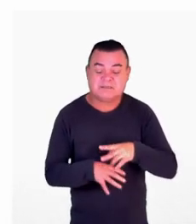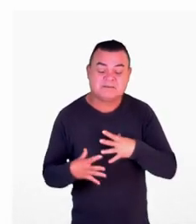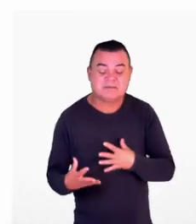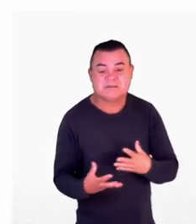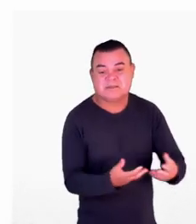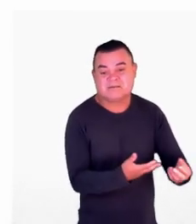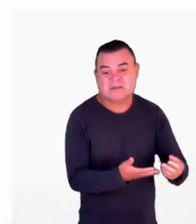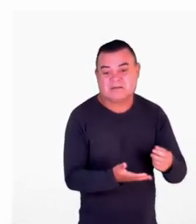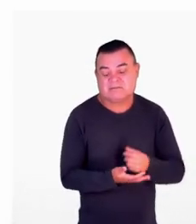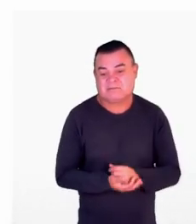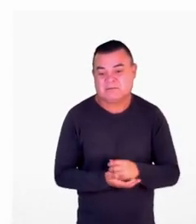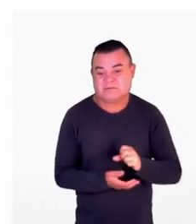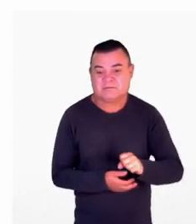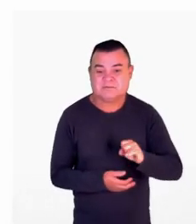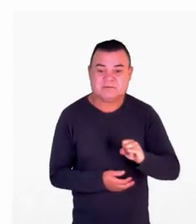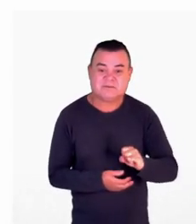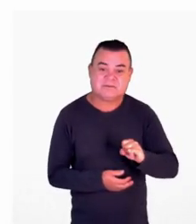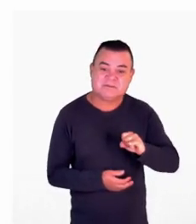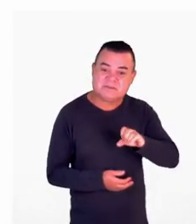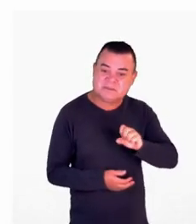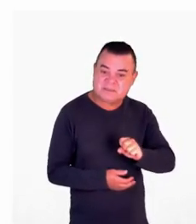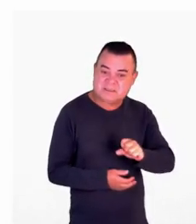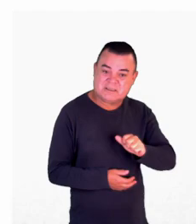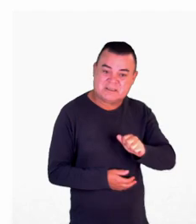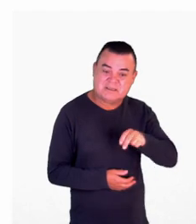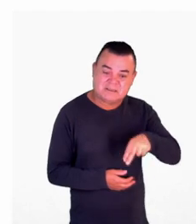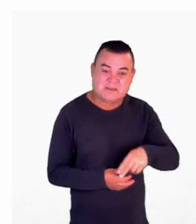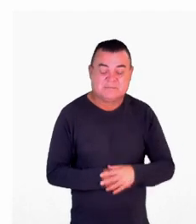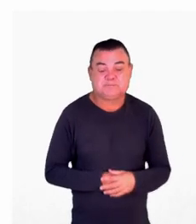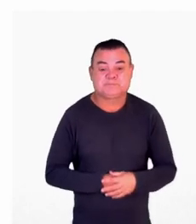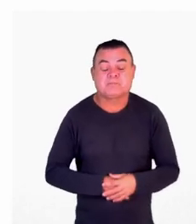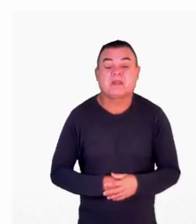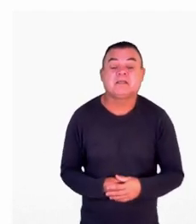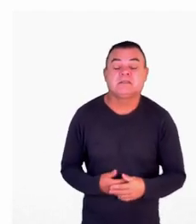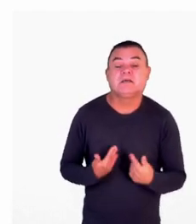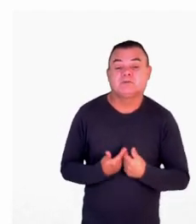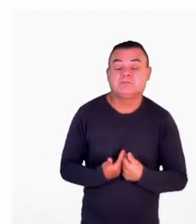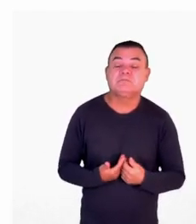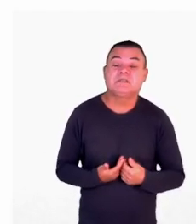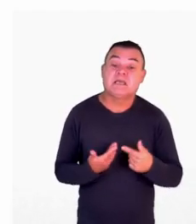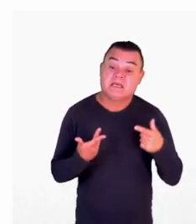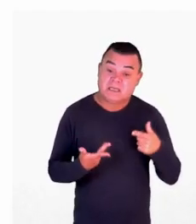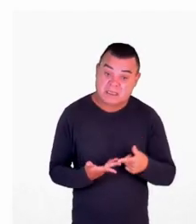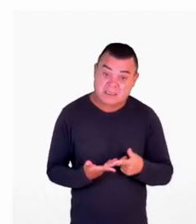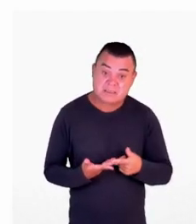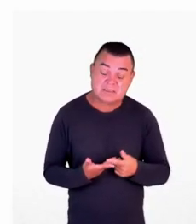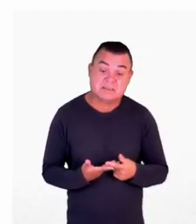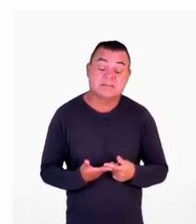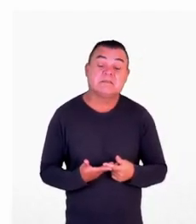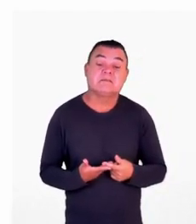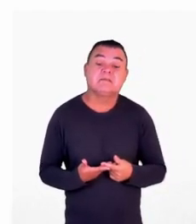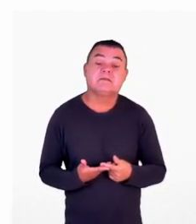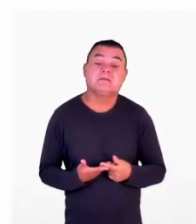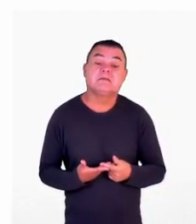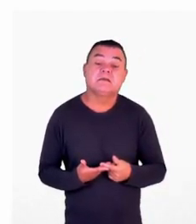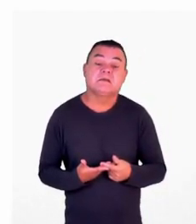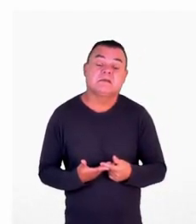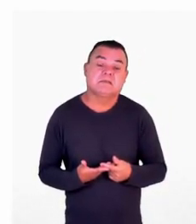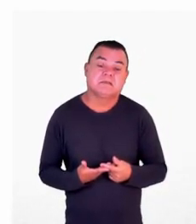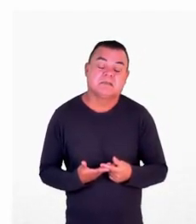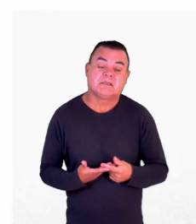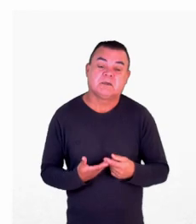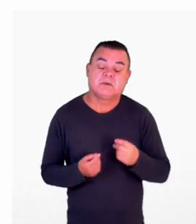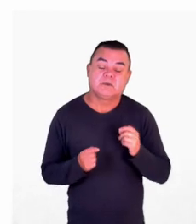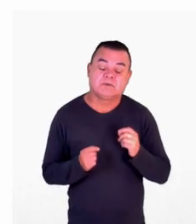eu acho que é basicamente eh essas as as considerações que que eu queria fazer sobre a atuação